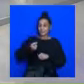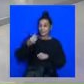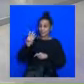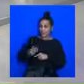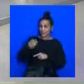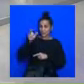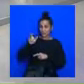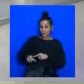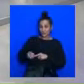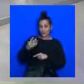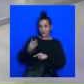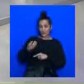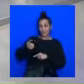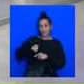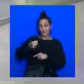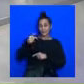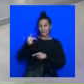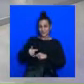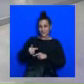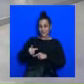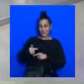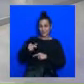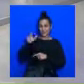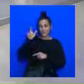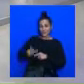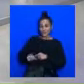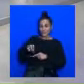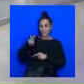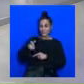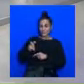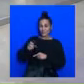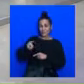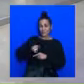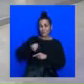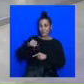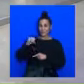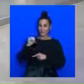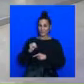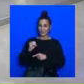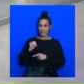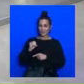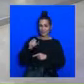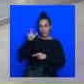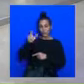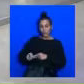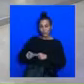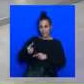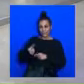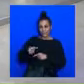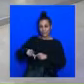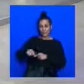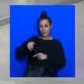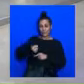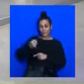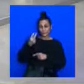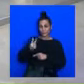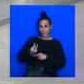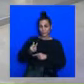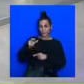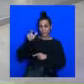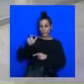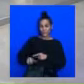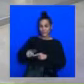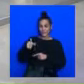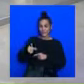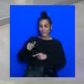4, coluna 4, 7, coluna 5, 0, coluna 6, 2